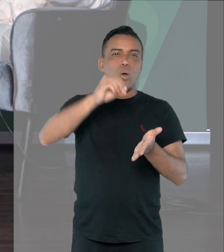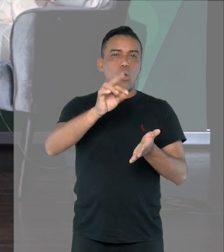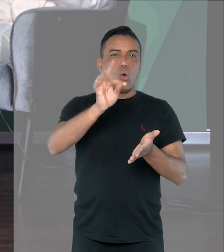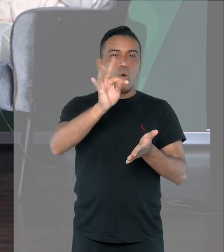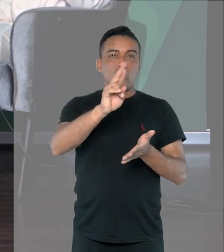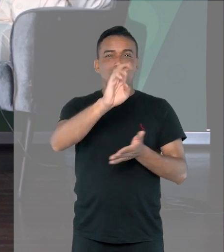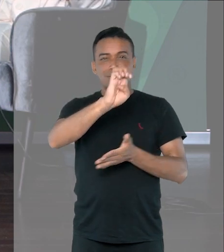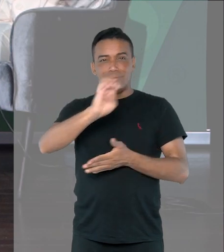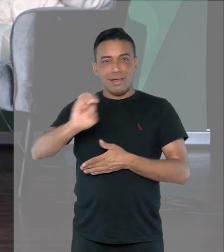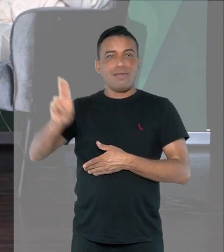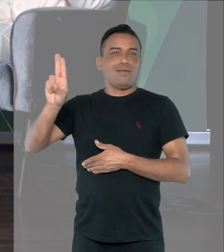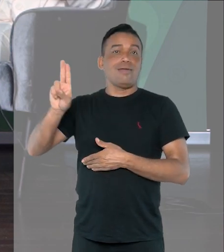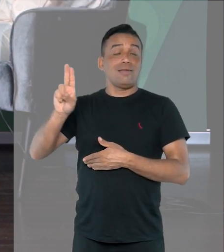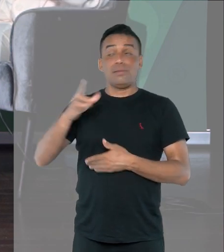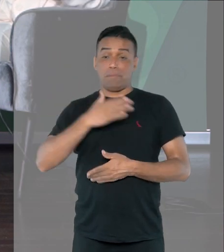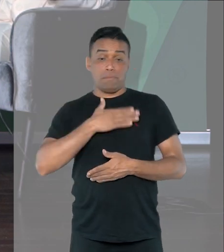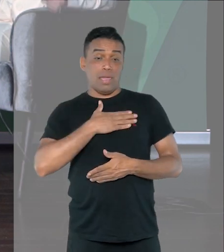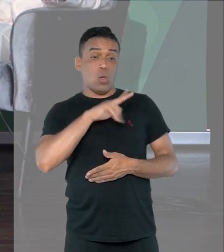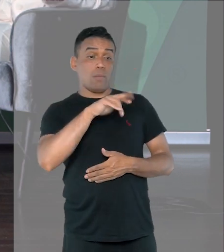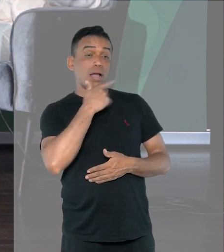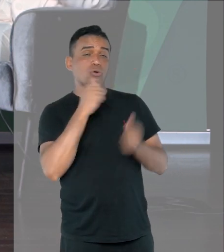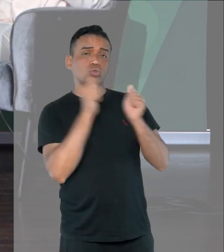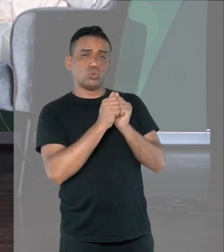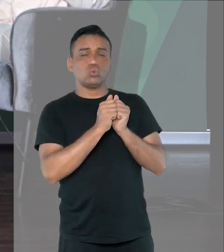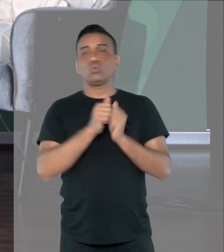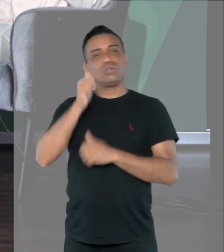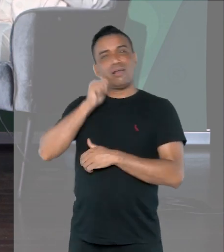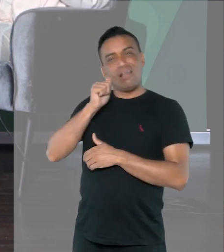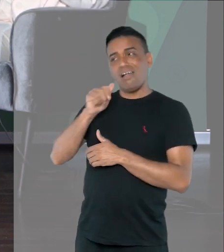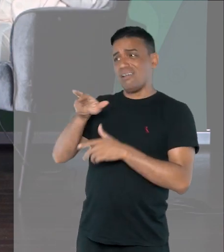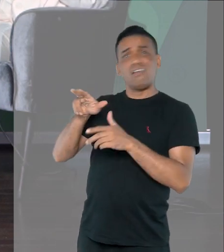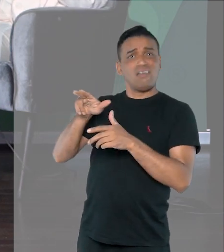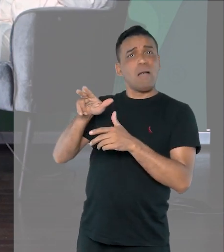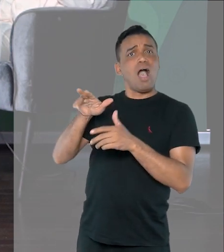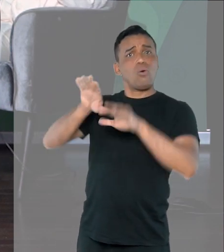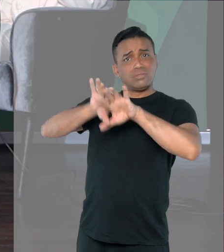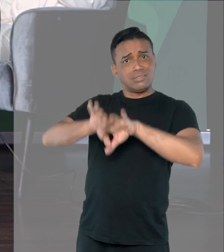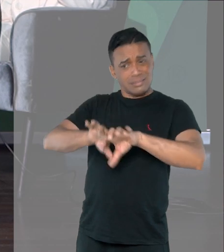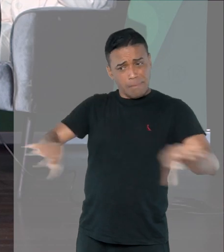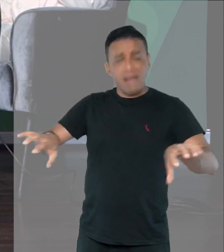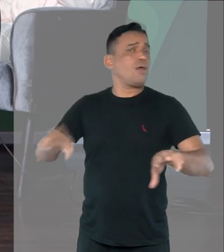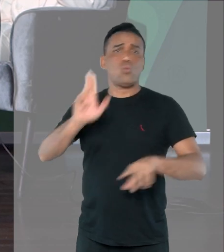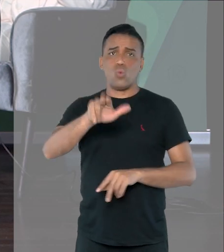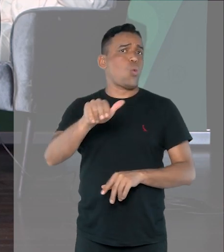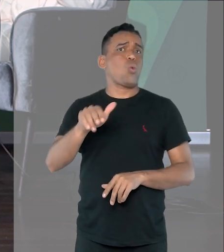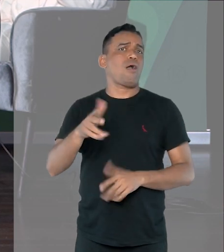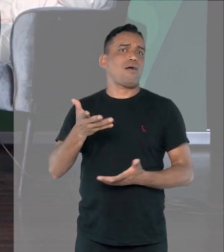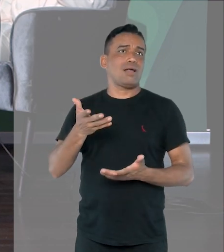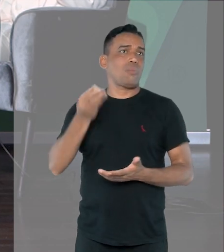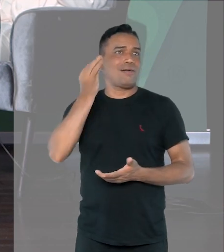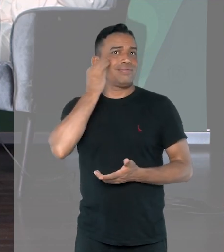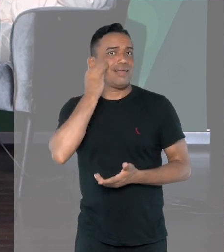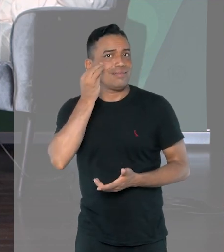estaremos sempre juntos. Ela também escreve, dizendo: os irmãos nunca vão se separar. Quer dizer, há uma tentativa de camuflar ali o que foi uma